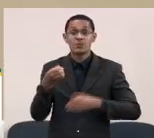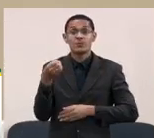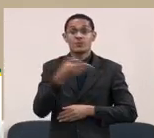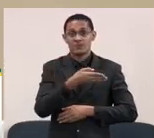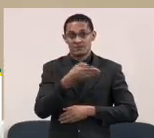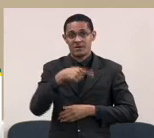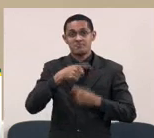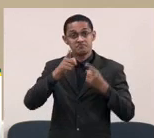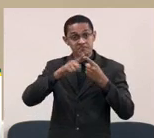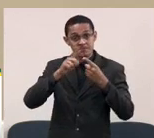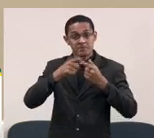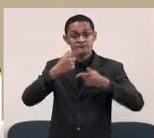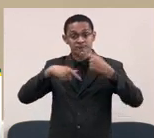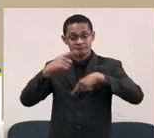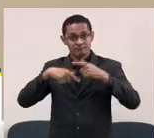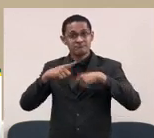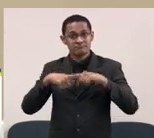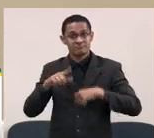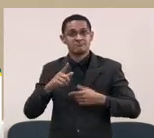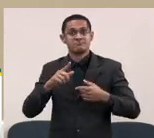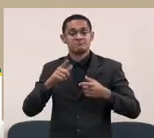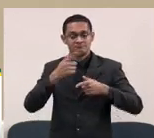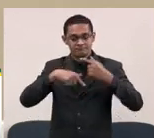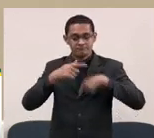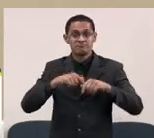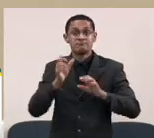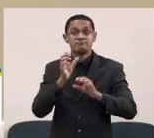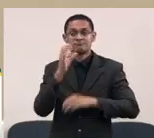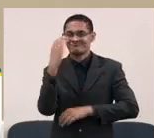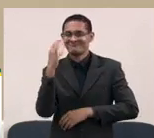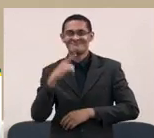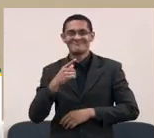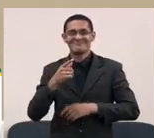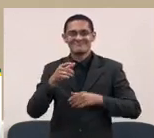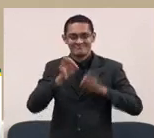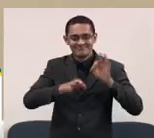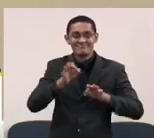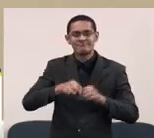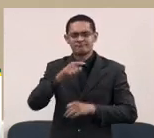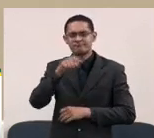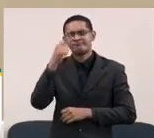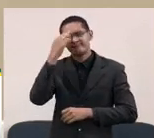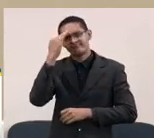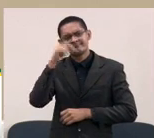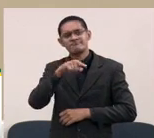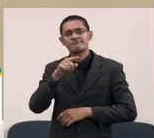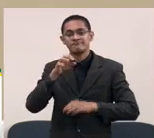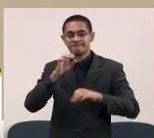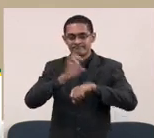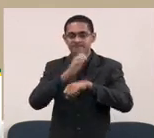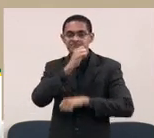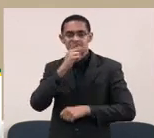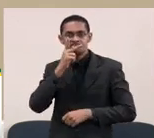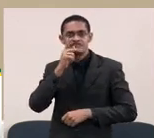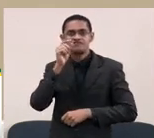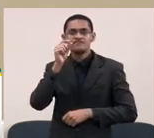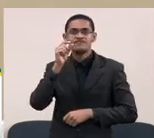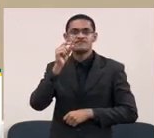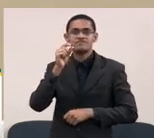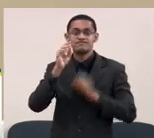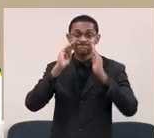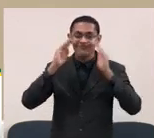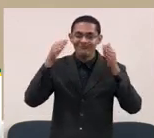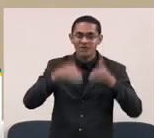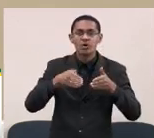primeiro é gestão pública e ciências jurídicas, porque a gente sabe que o Estado do Amapá é um Estado ainda muito voltado ao